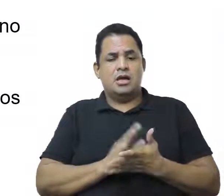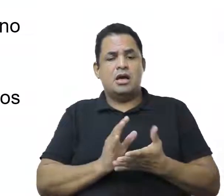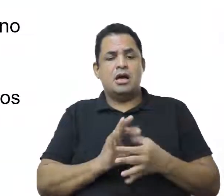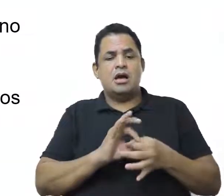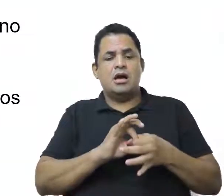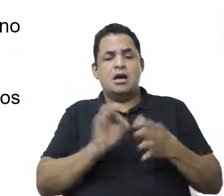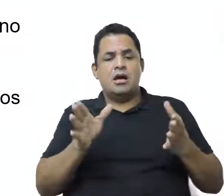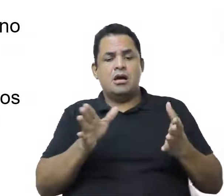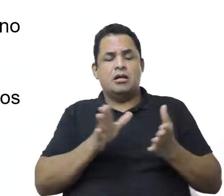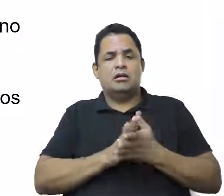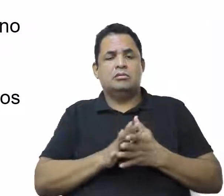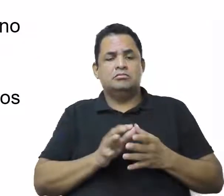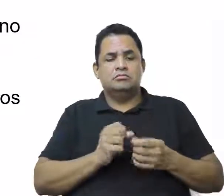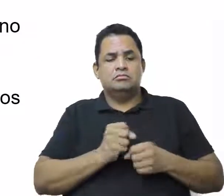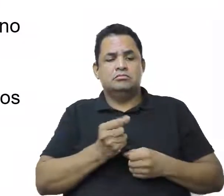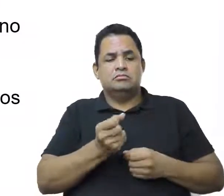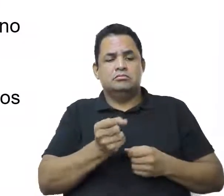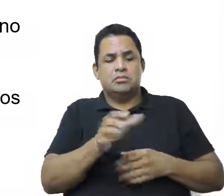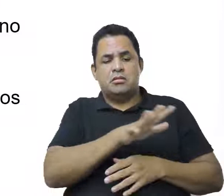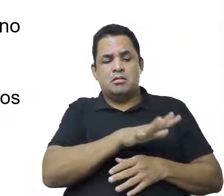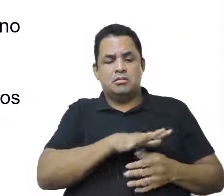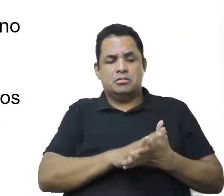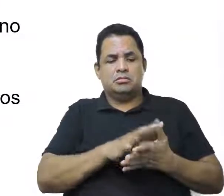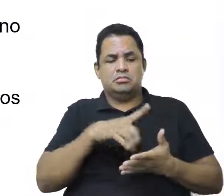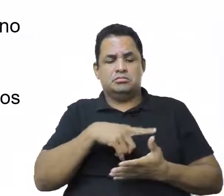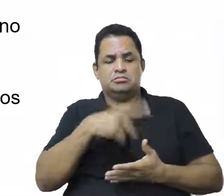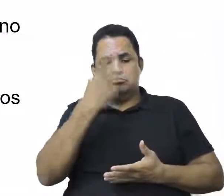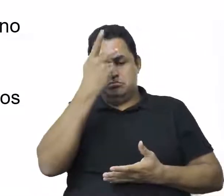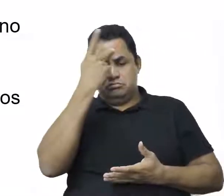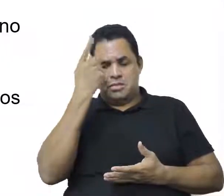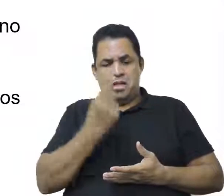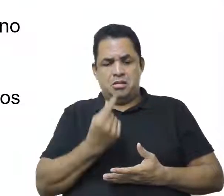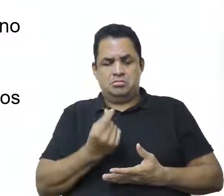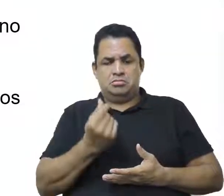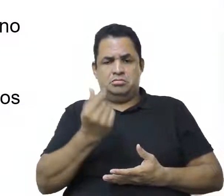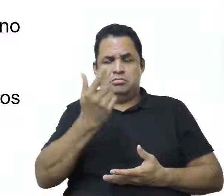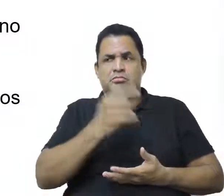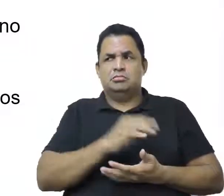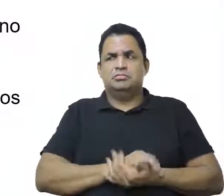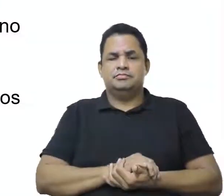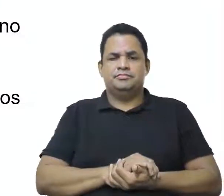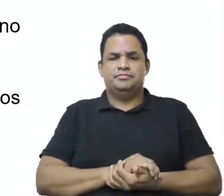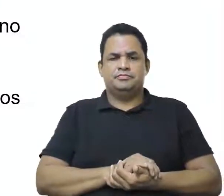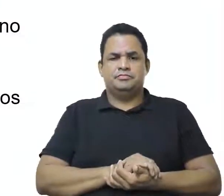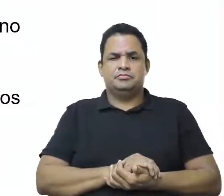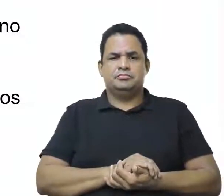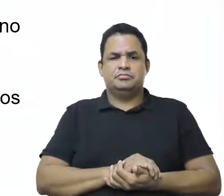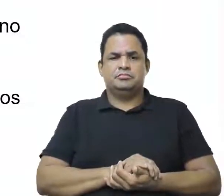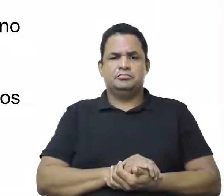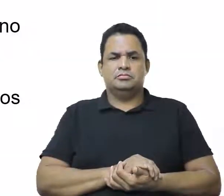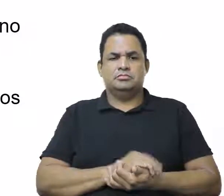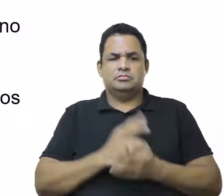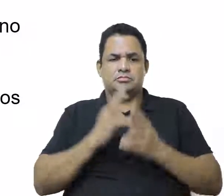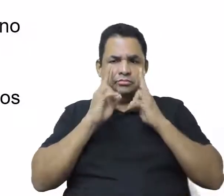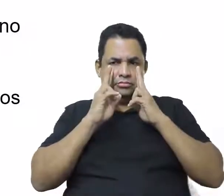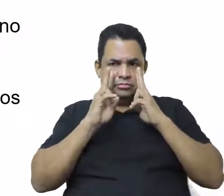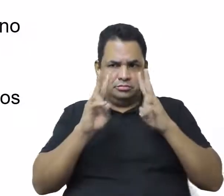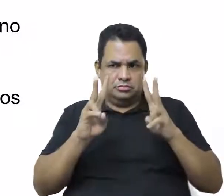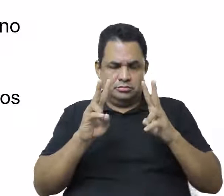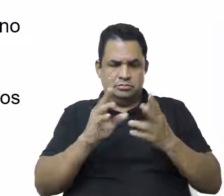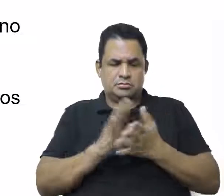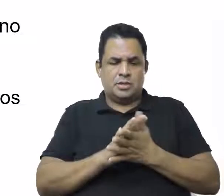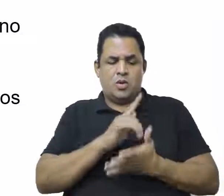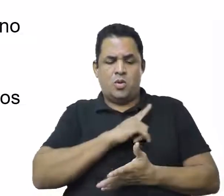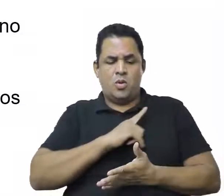em atender demandas de quem já tem muito dinheiro, né? Então, a visão do governo neoliberal